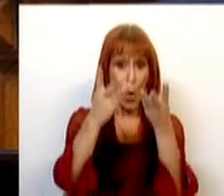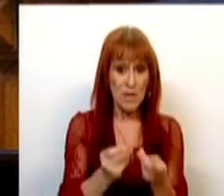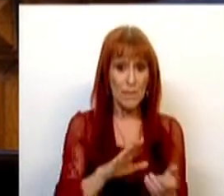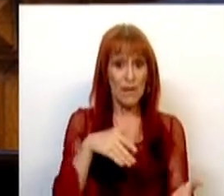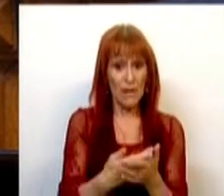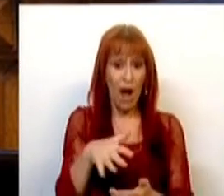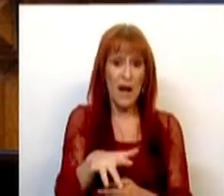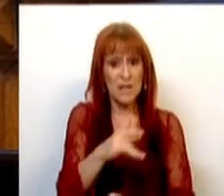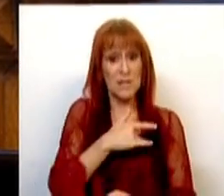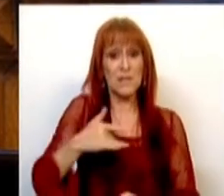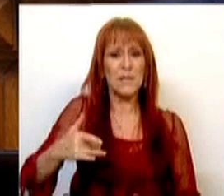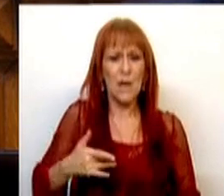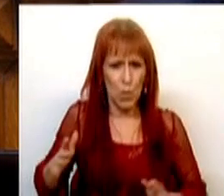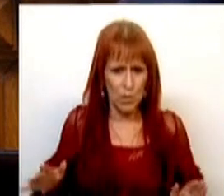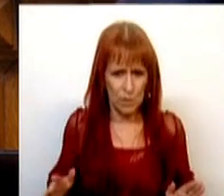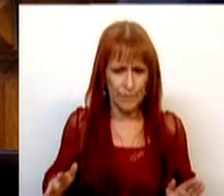para a saúde.